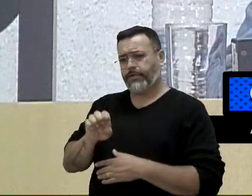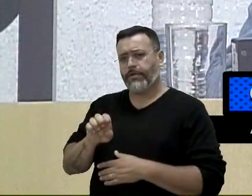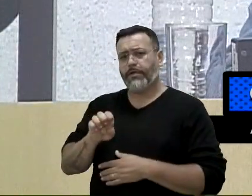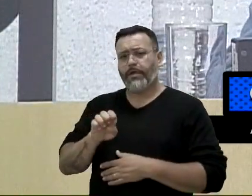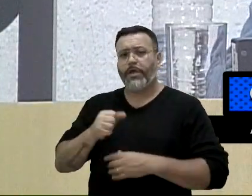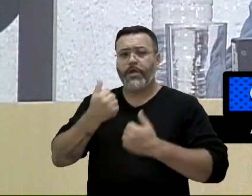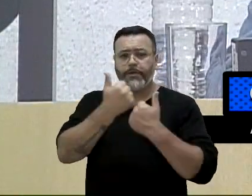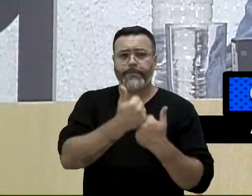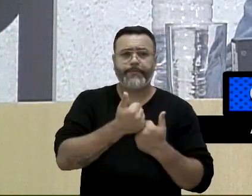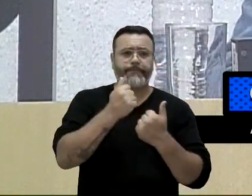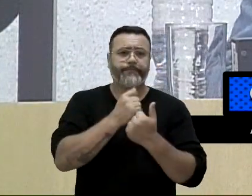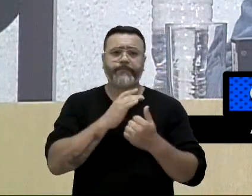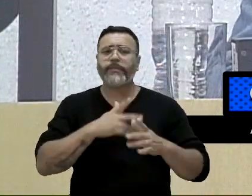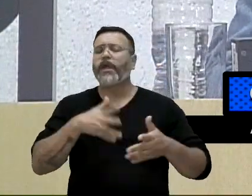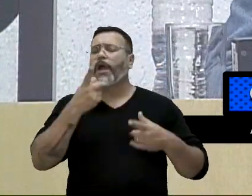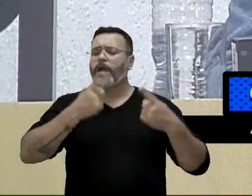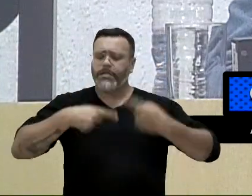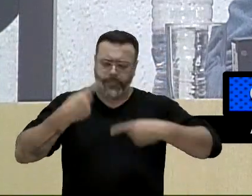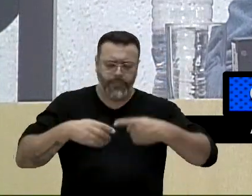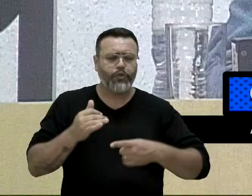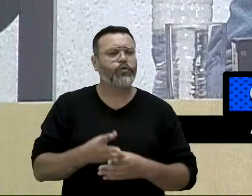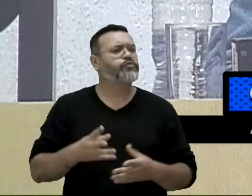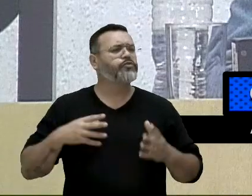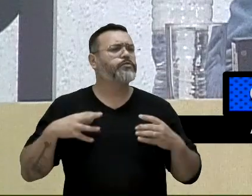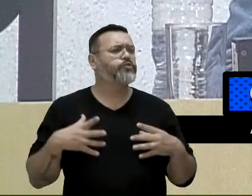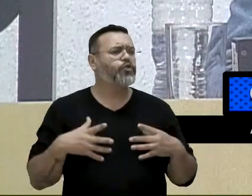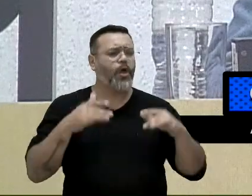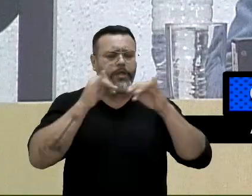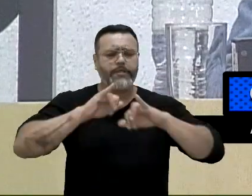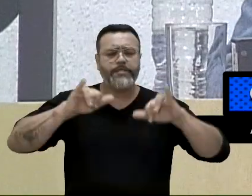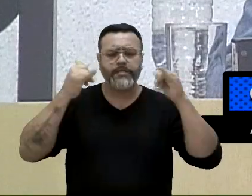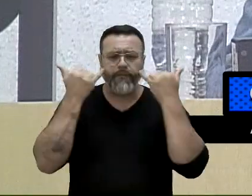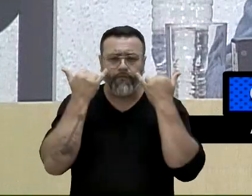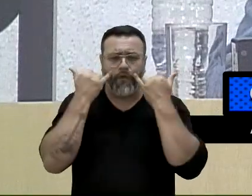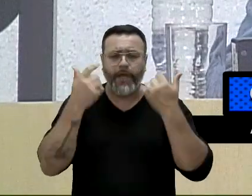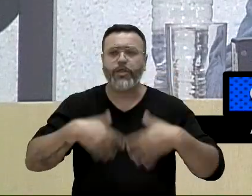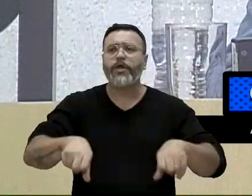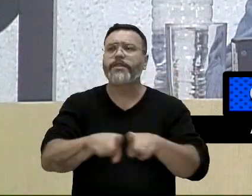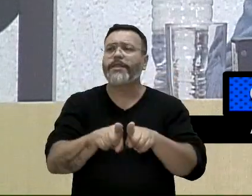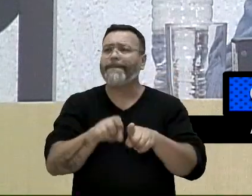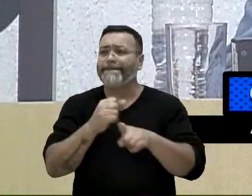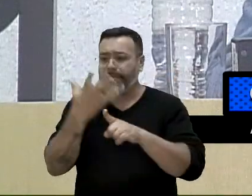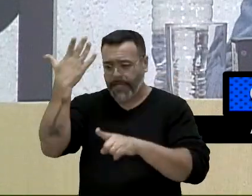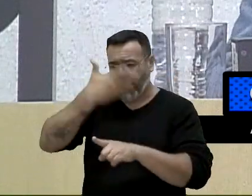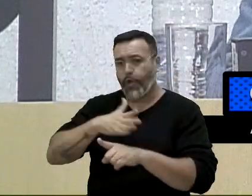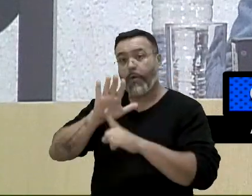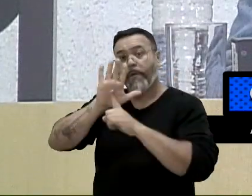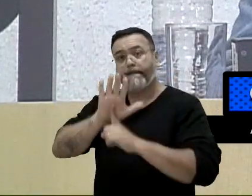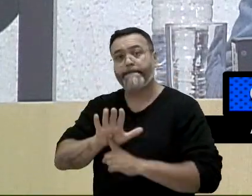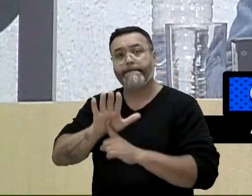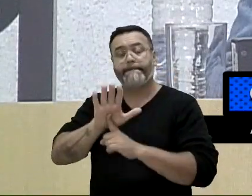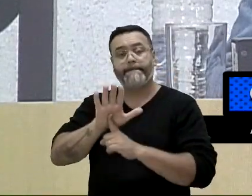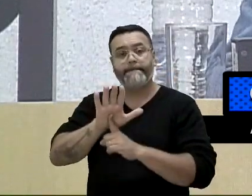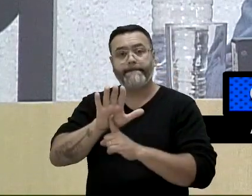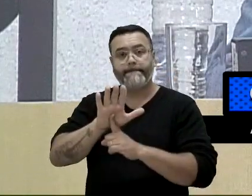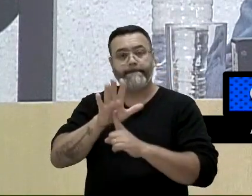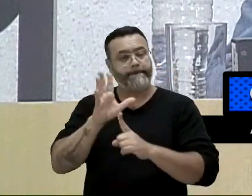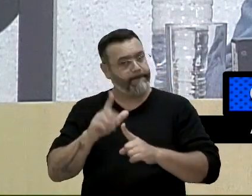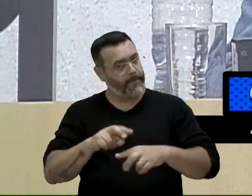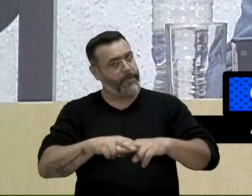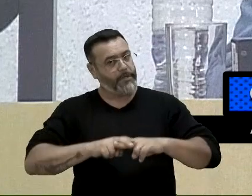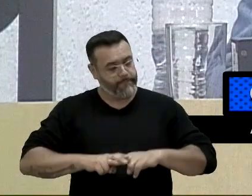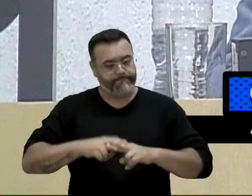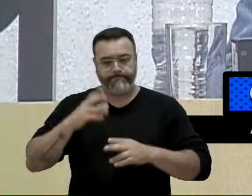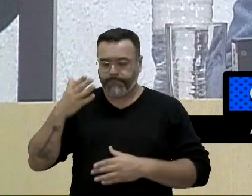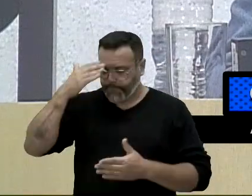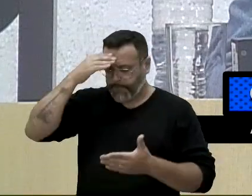de dados, com a fomentação das informações baseadas em evidências. Então, eu acredito que esse também seja um grande